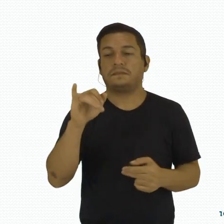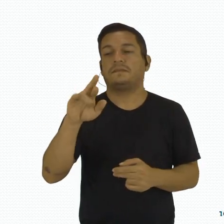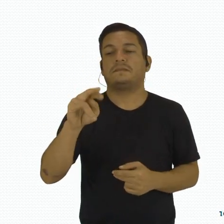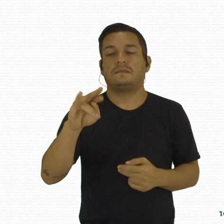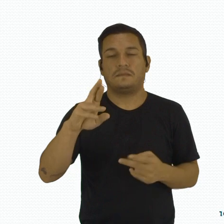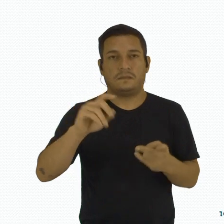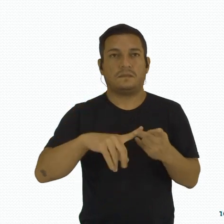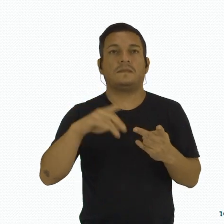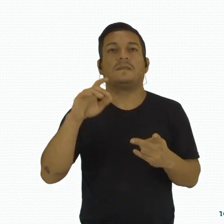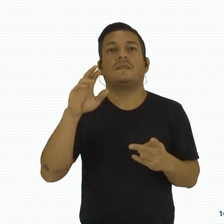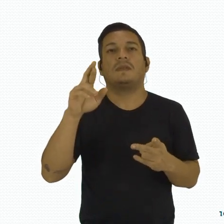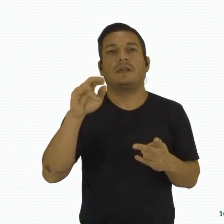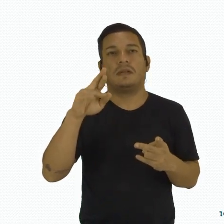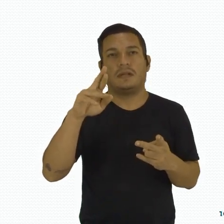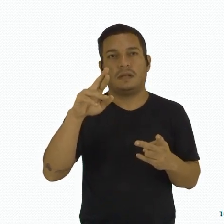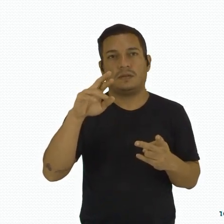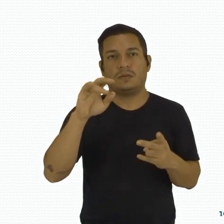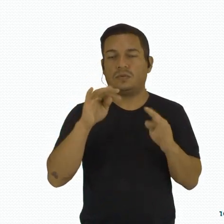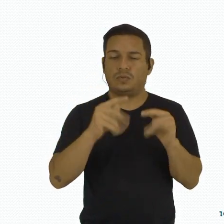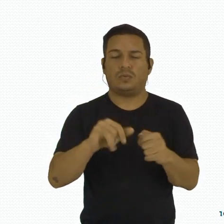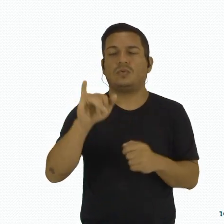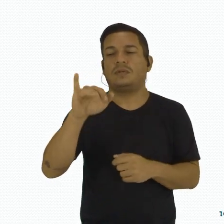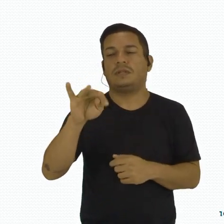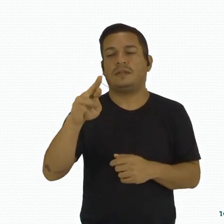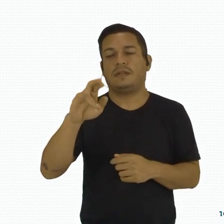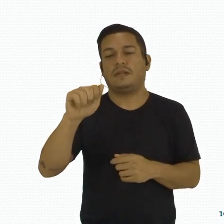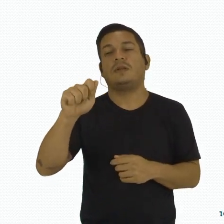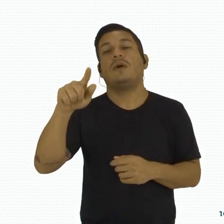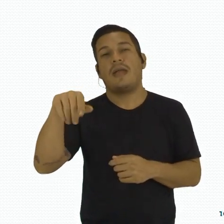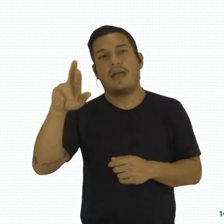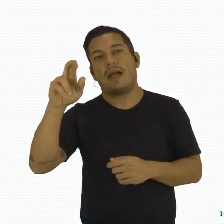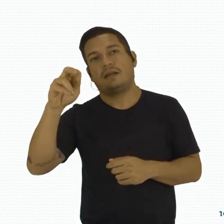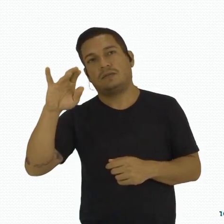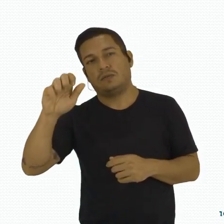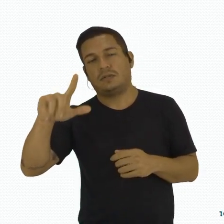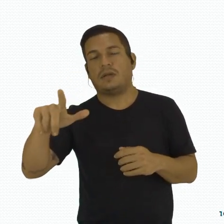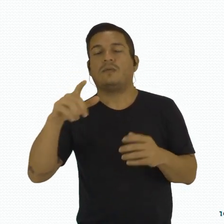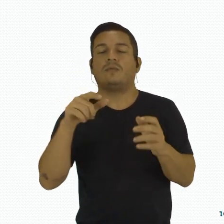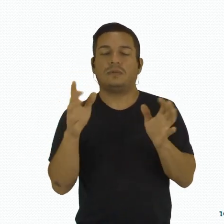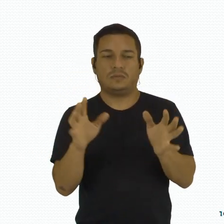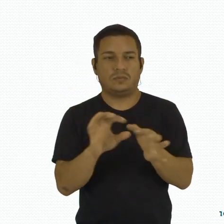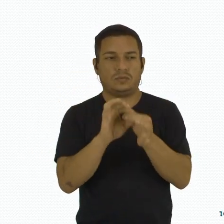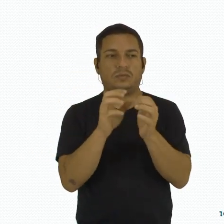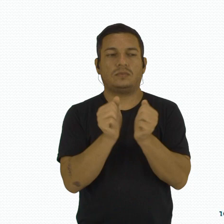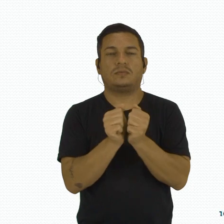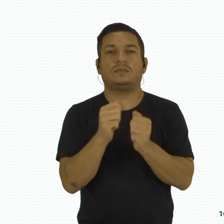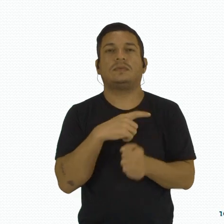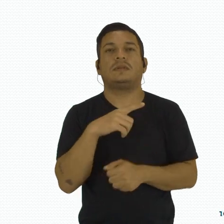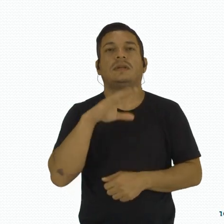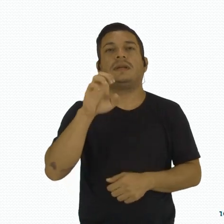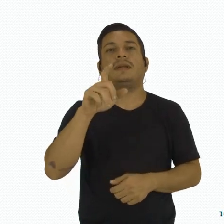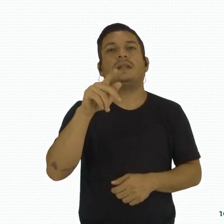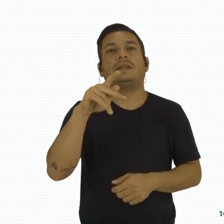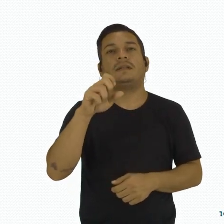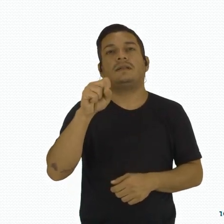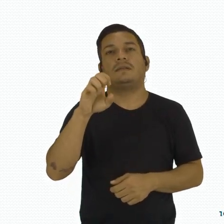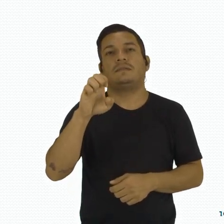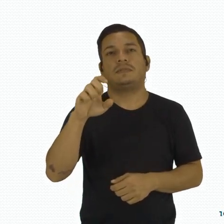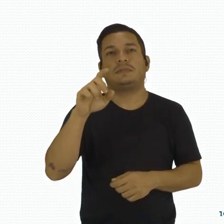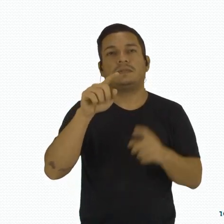todo inteiro é racional, certo? E quando eu unir esses dois conjuntos, eu formo aí a nossa elipse, né?